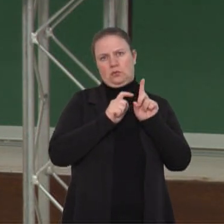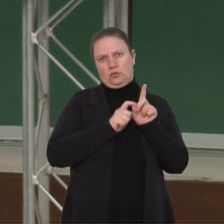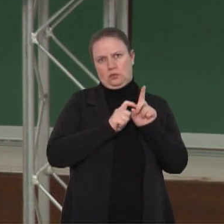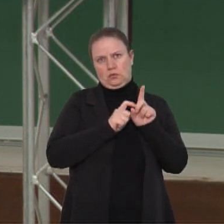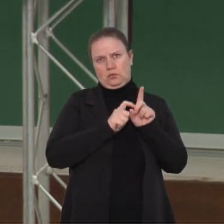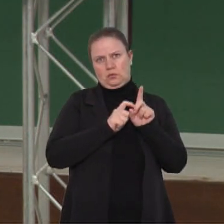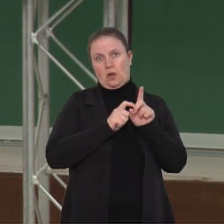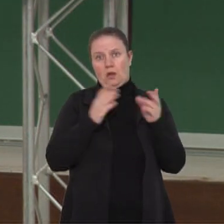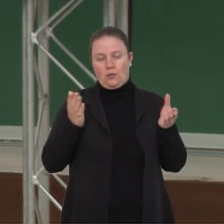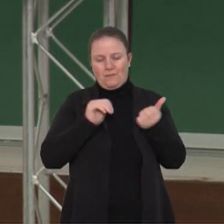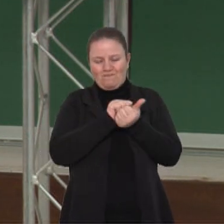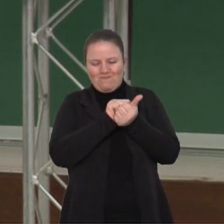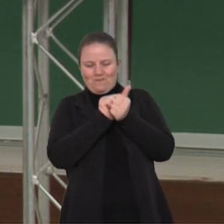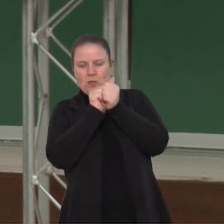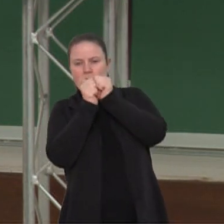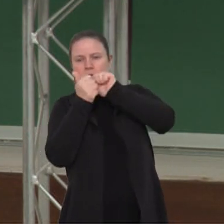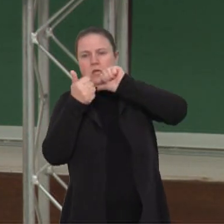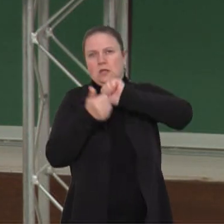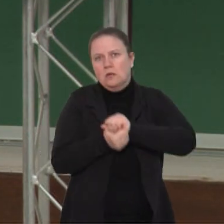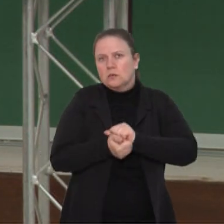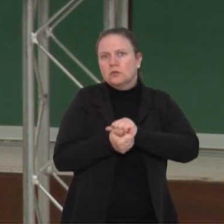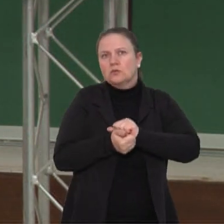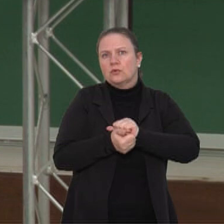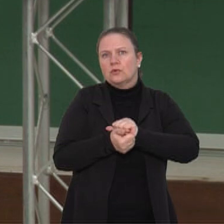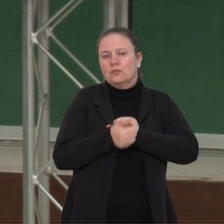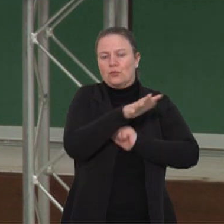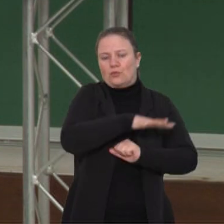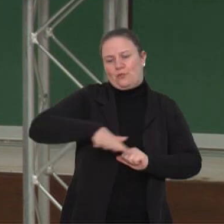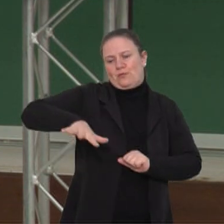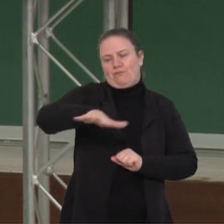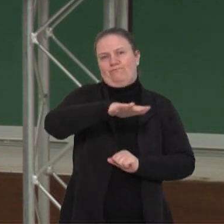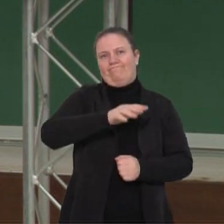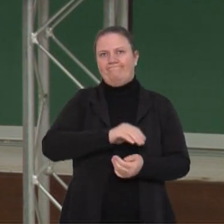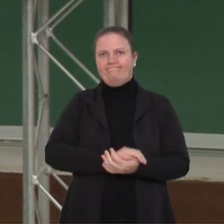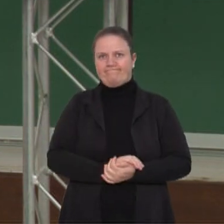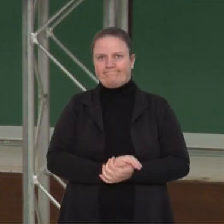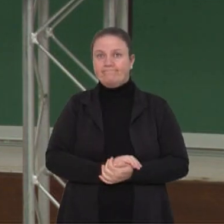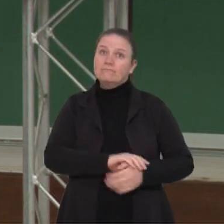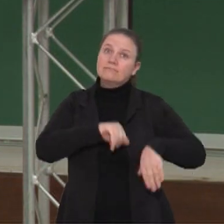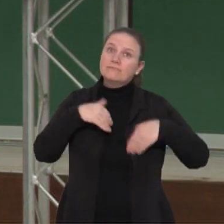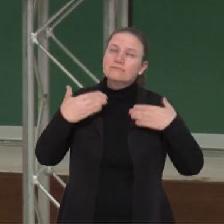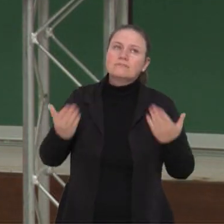uma mutação, né? Uma mudança do vírus. E aí?